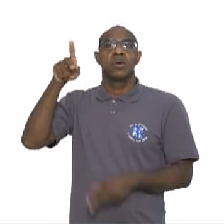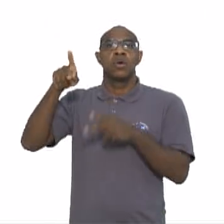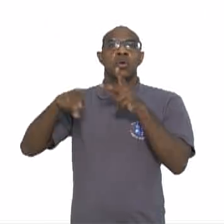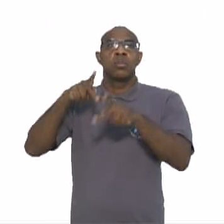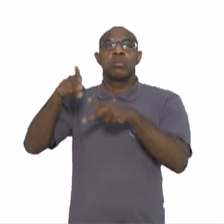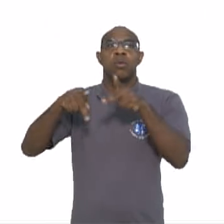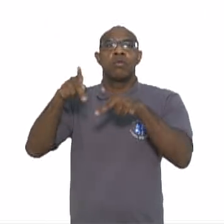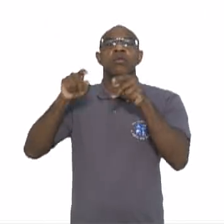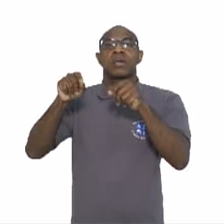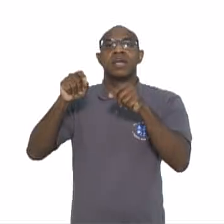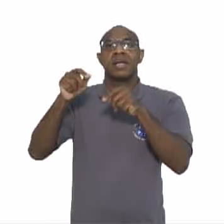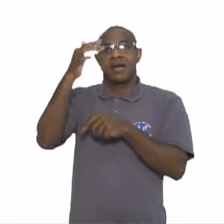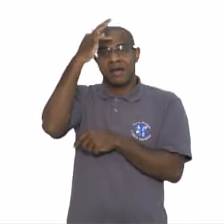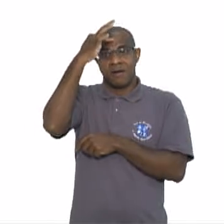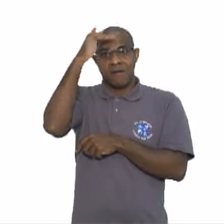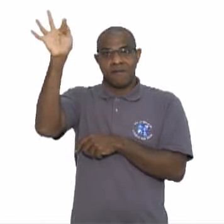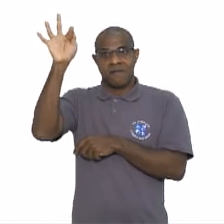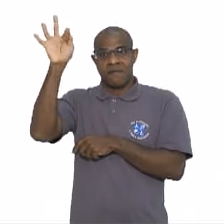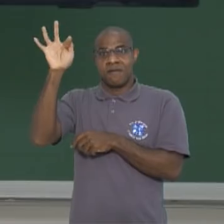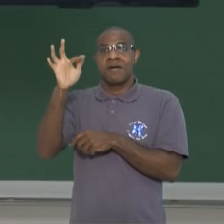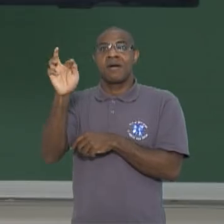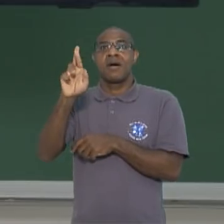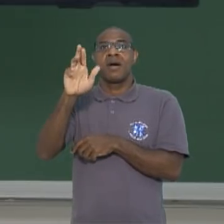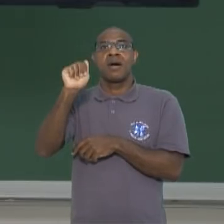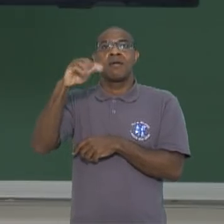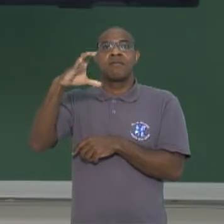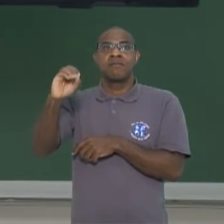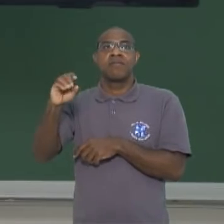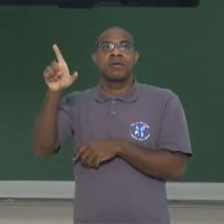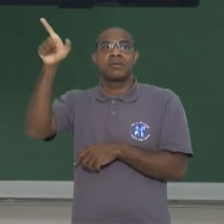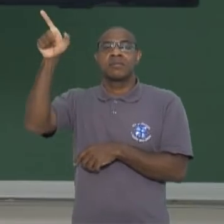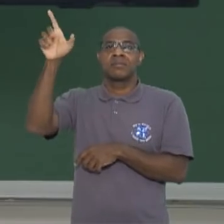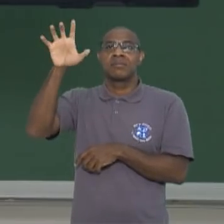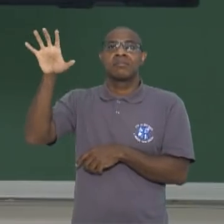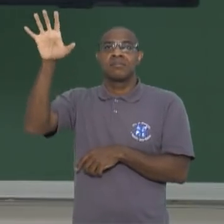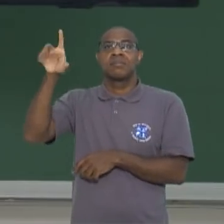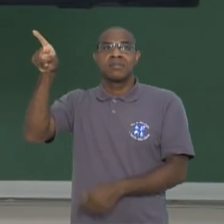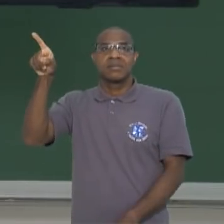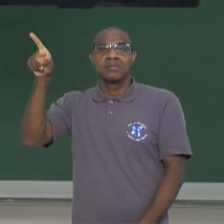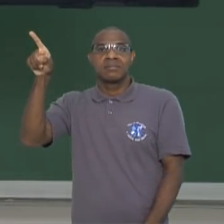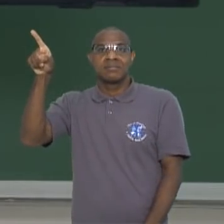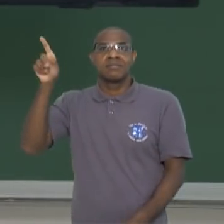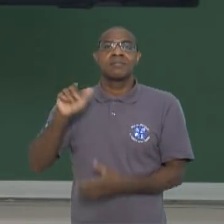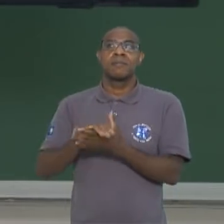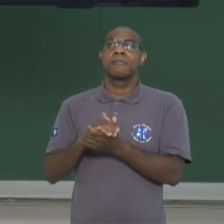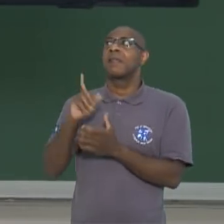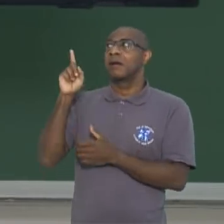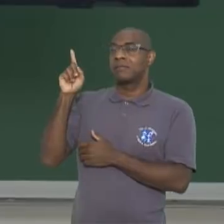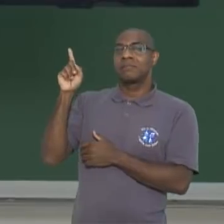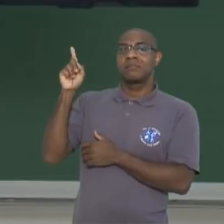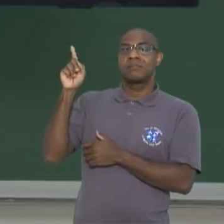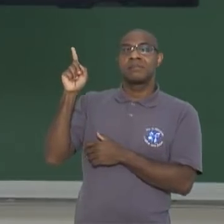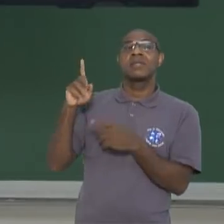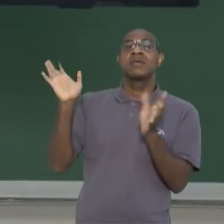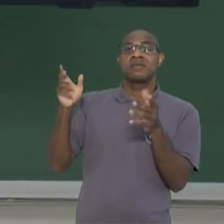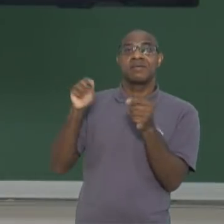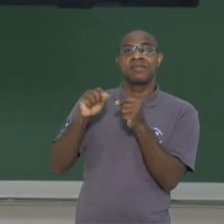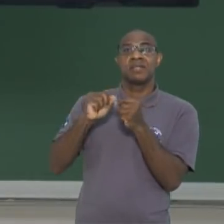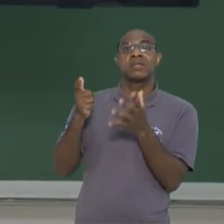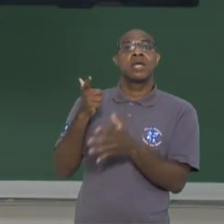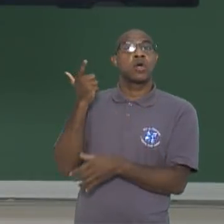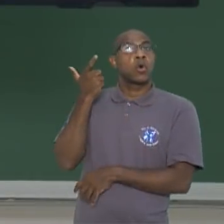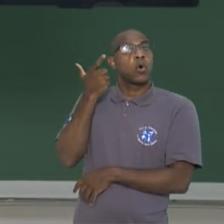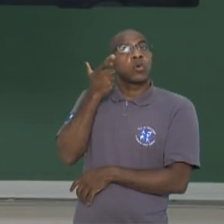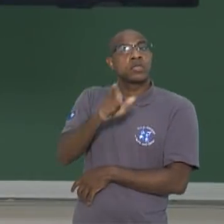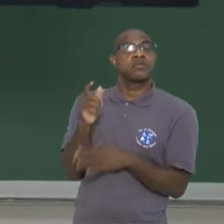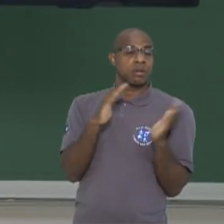ver que o reino franco, nos outros mapas, ele estava aqui. Ele já desceu. Então, eles já fizeram conquistas ao longo do período. Então, o período